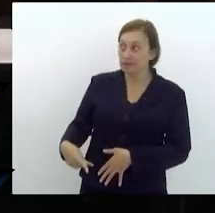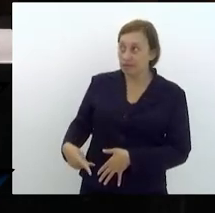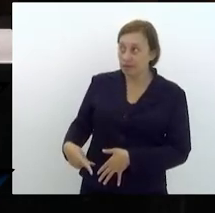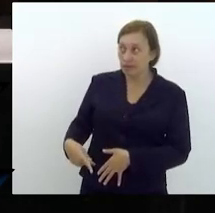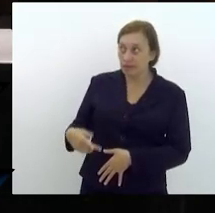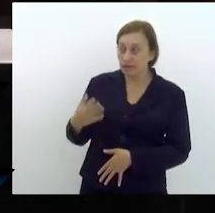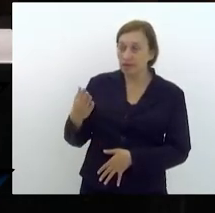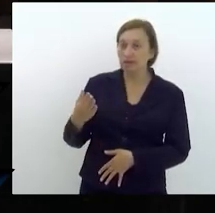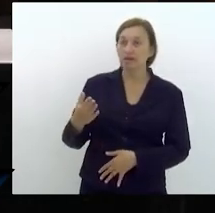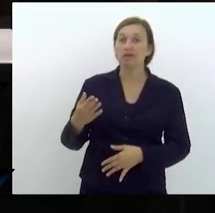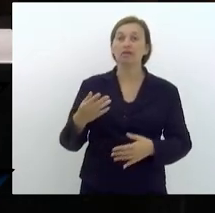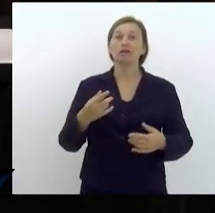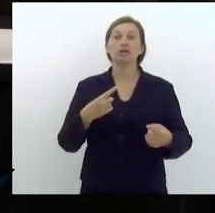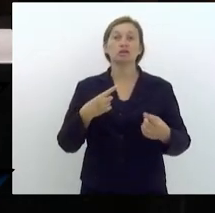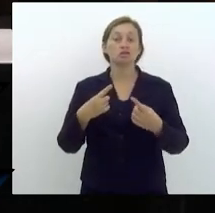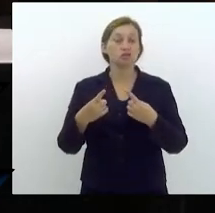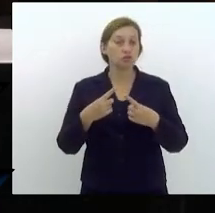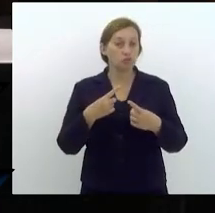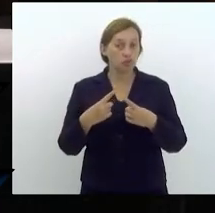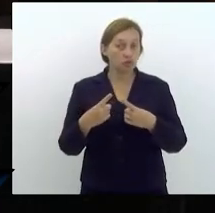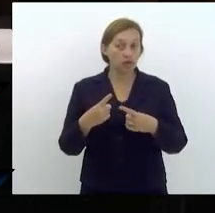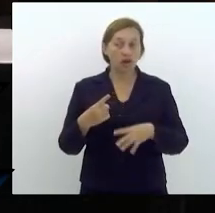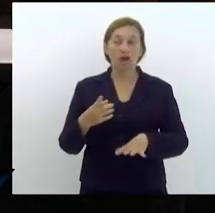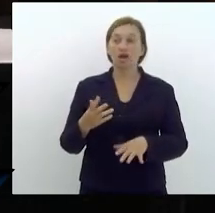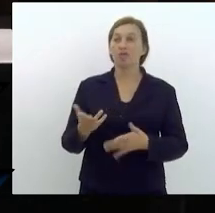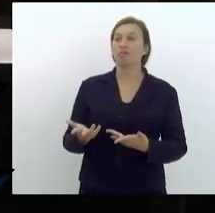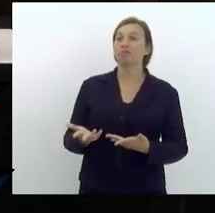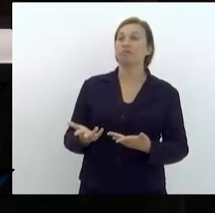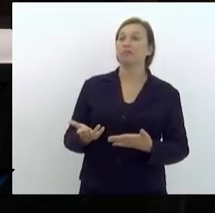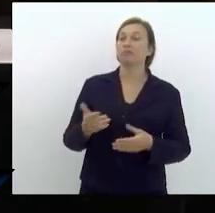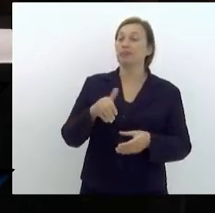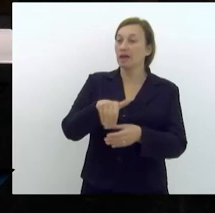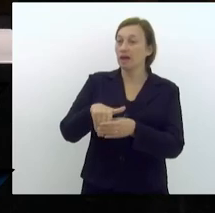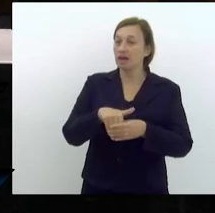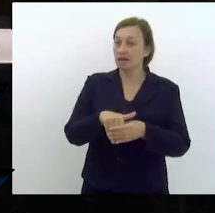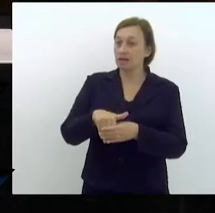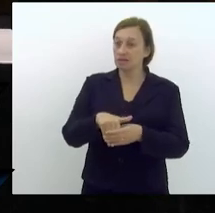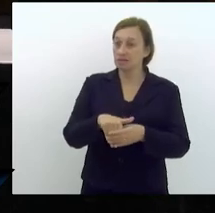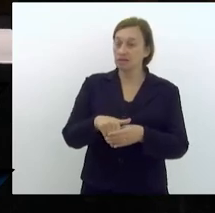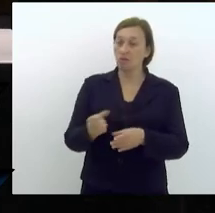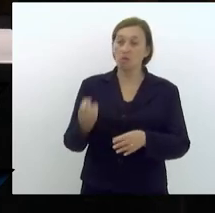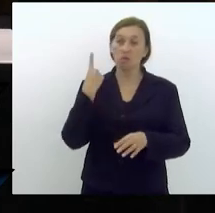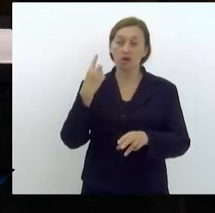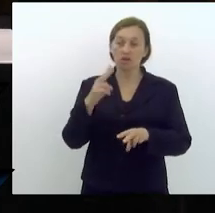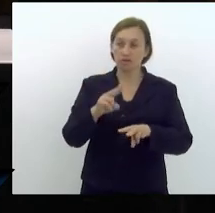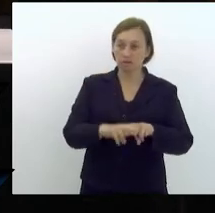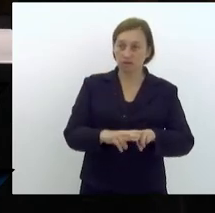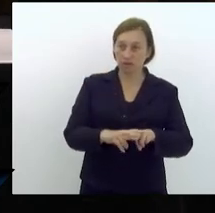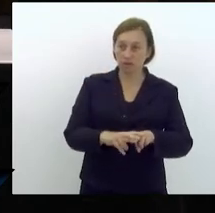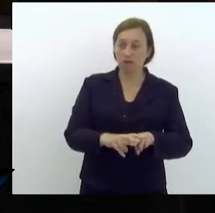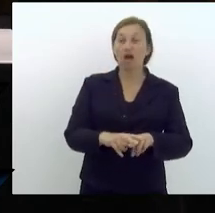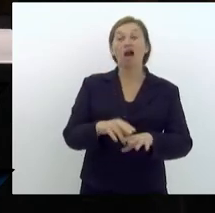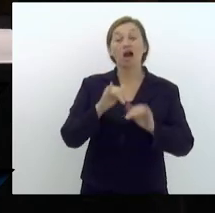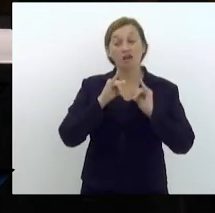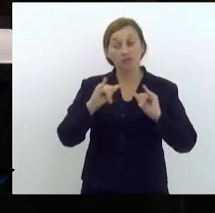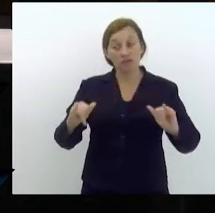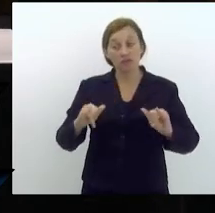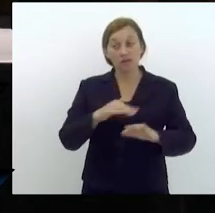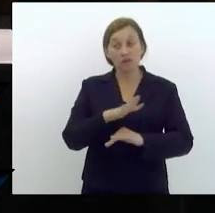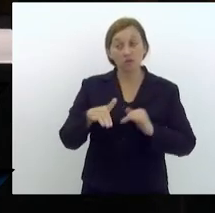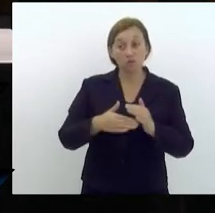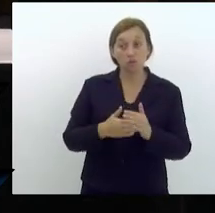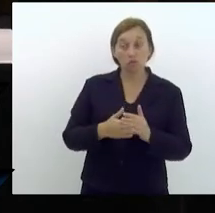propôs a disputar uma eleição um descondenado da justiça brasileira nós avisamos a todos que o governo dele seria